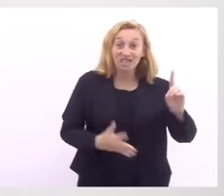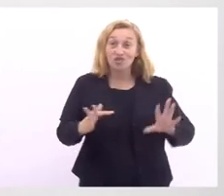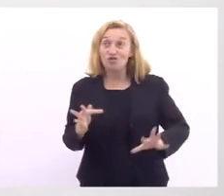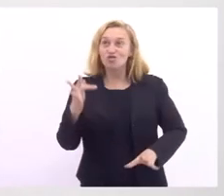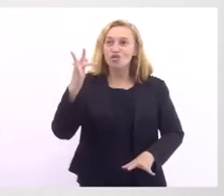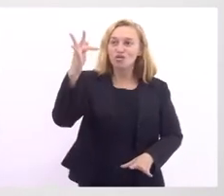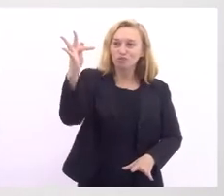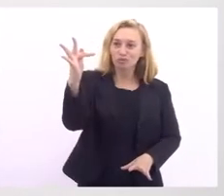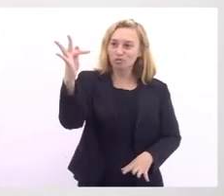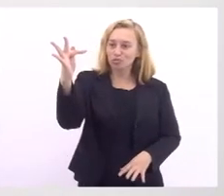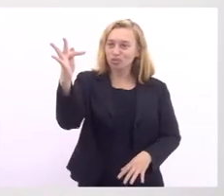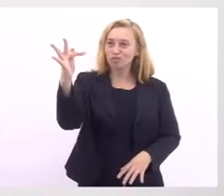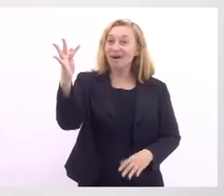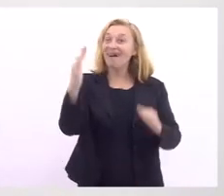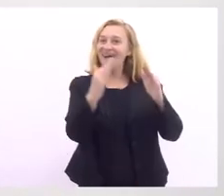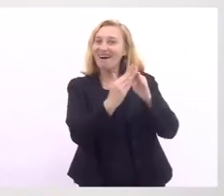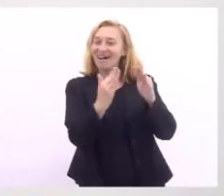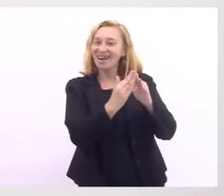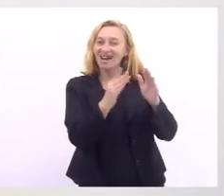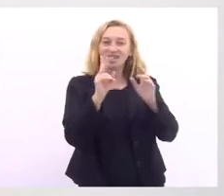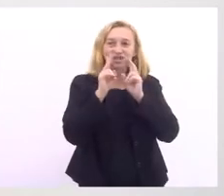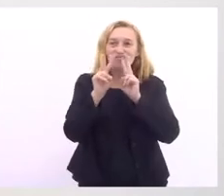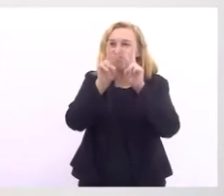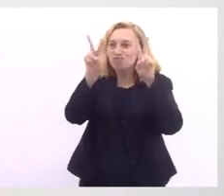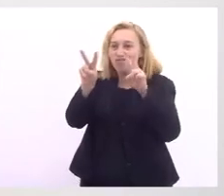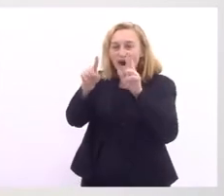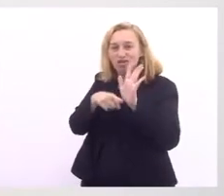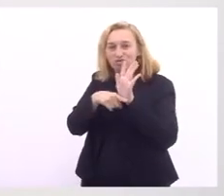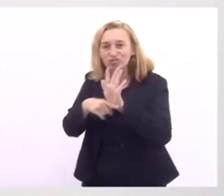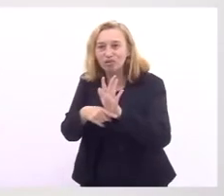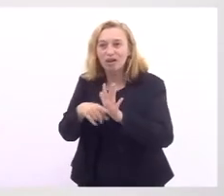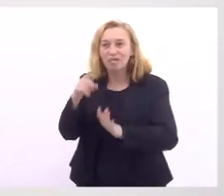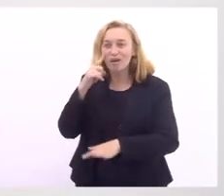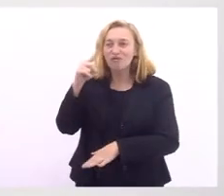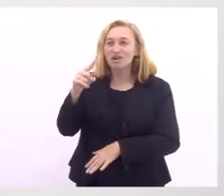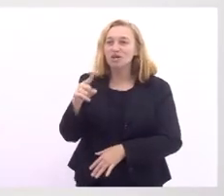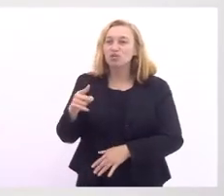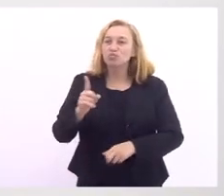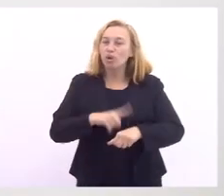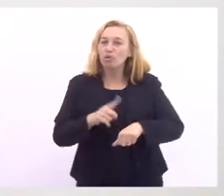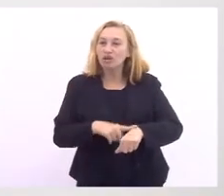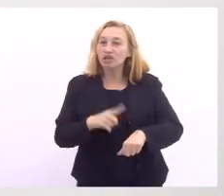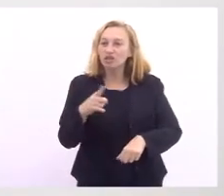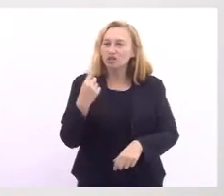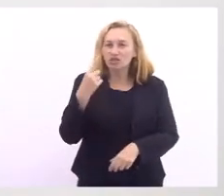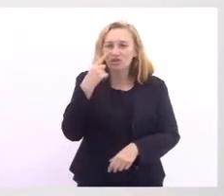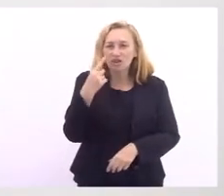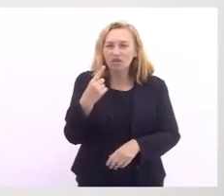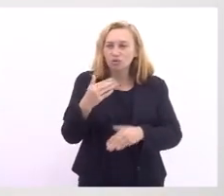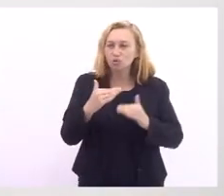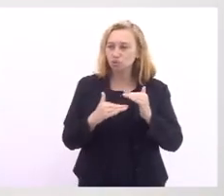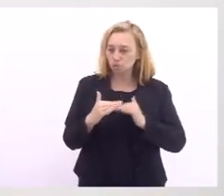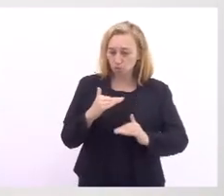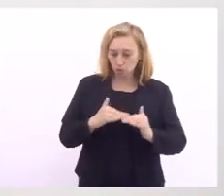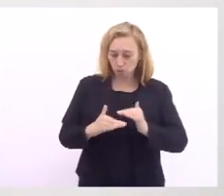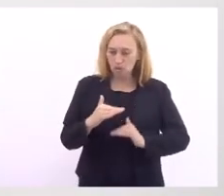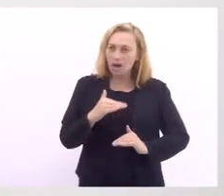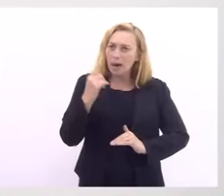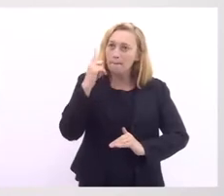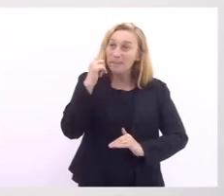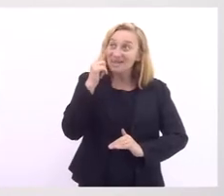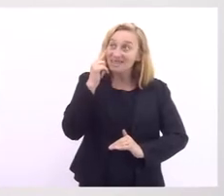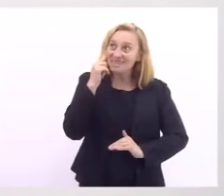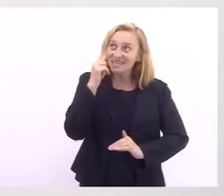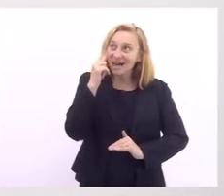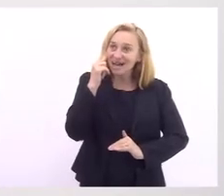futuro a casa ajuda a gente olhar para frente num momento como esse que a gente tá vendo tanto retrocesso pensar